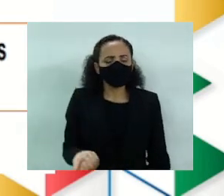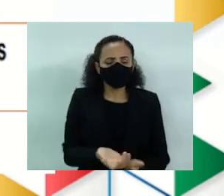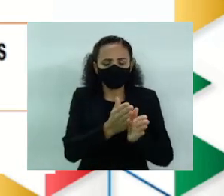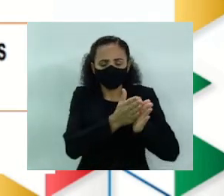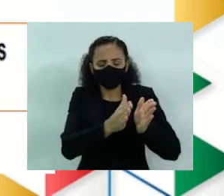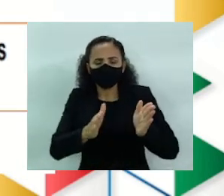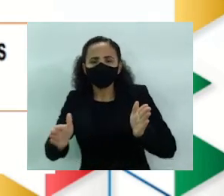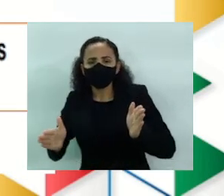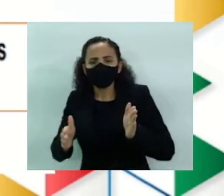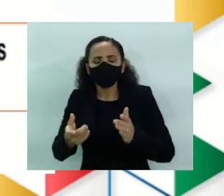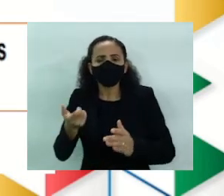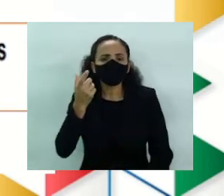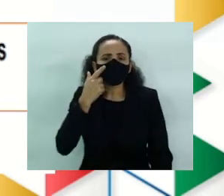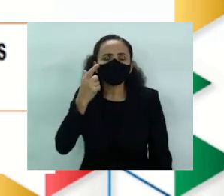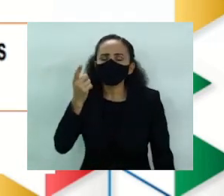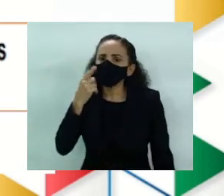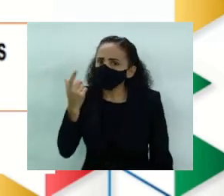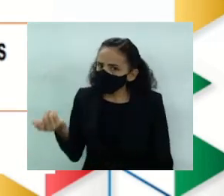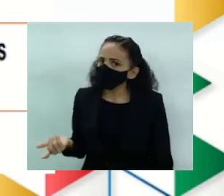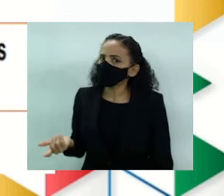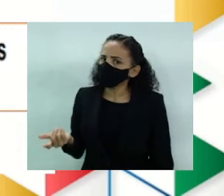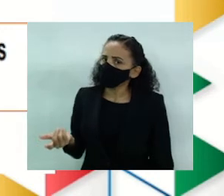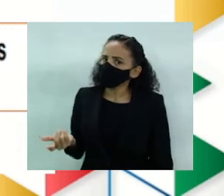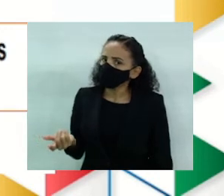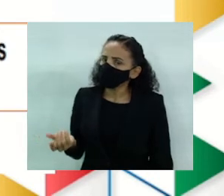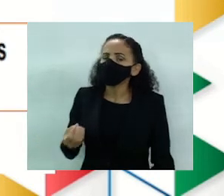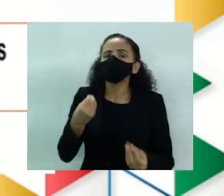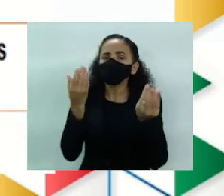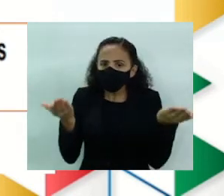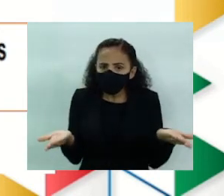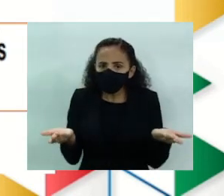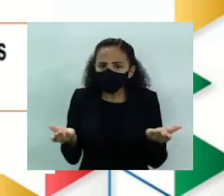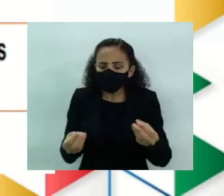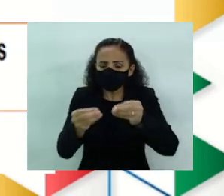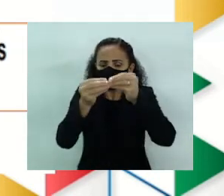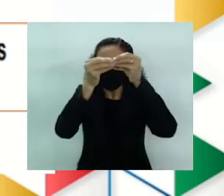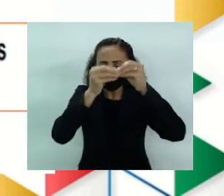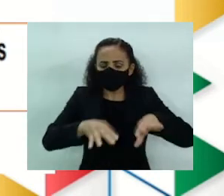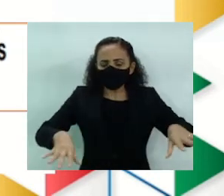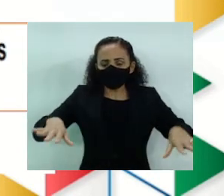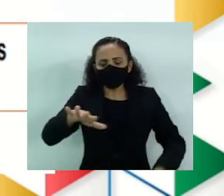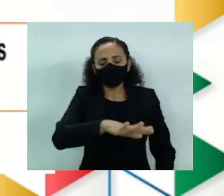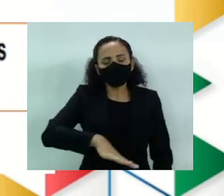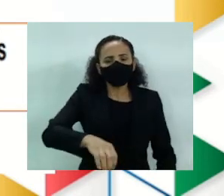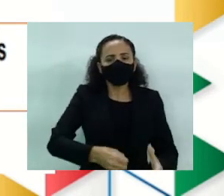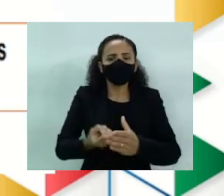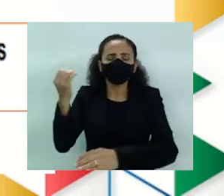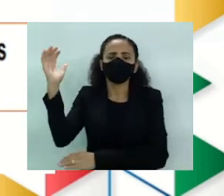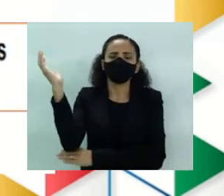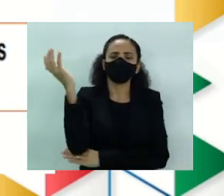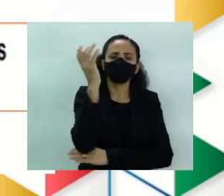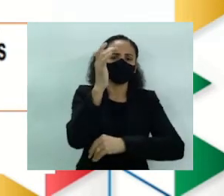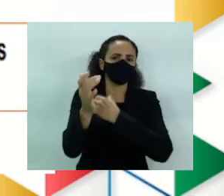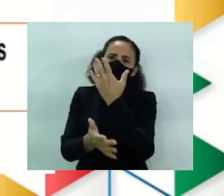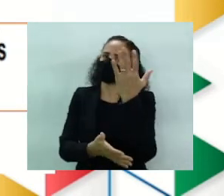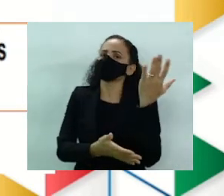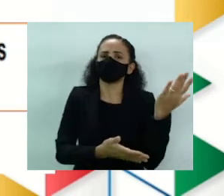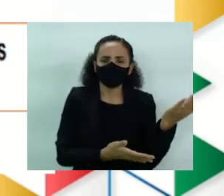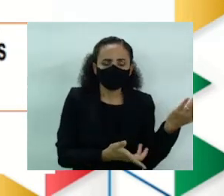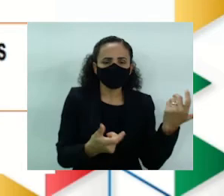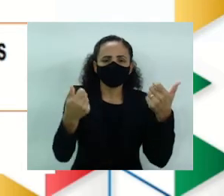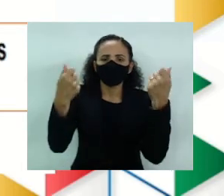a 450 anos. Né? Então, é um tempo de decomposição muito grande, tá